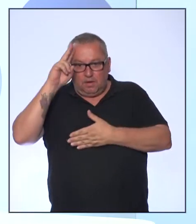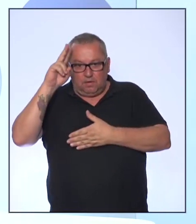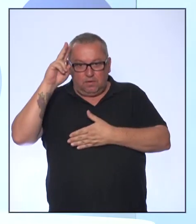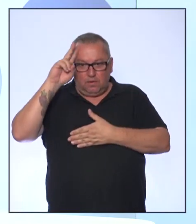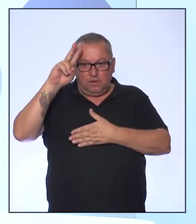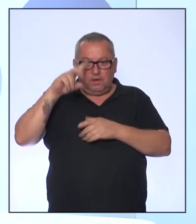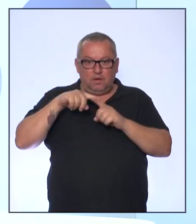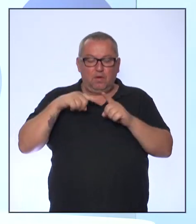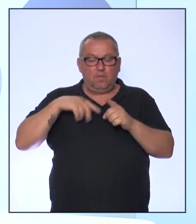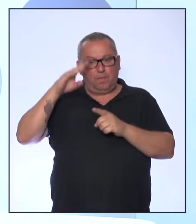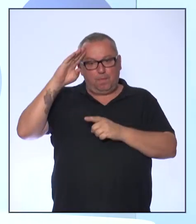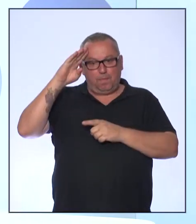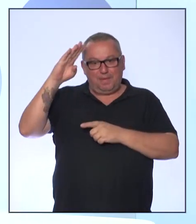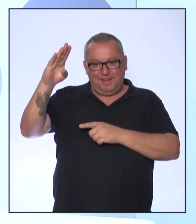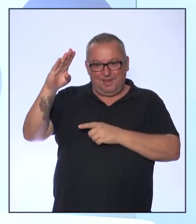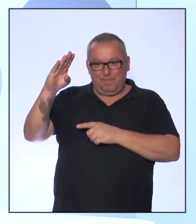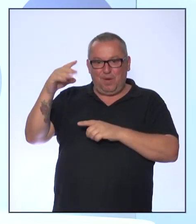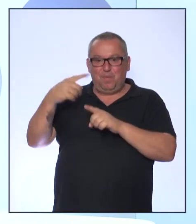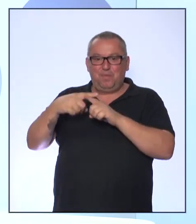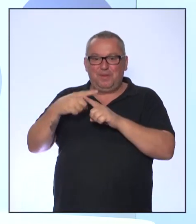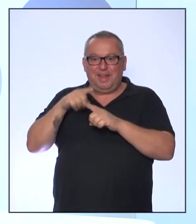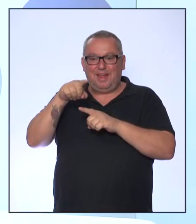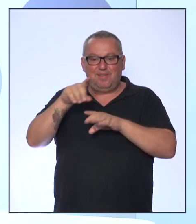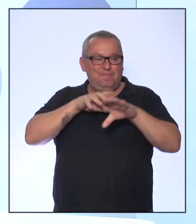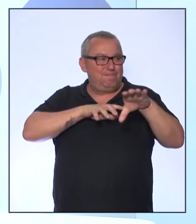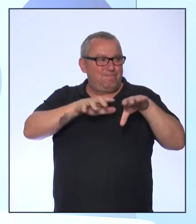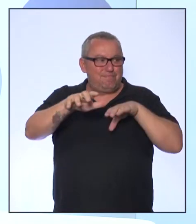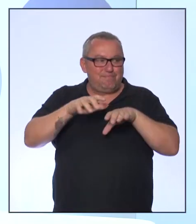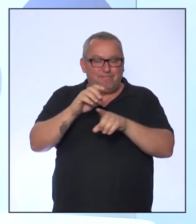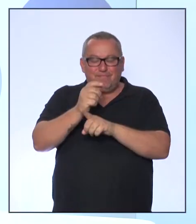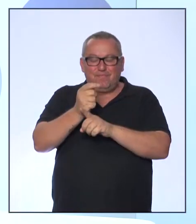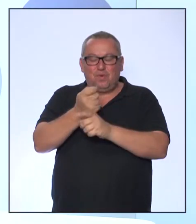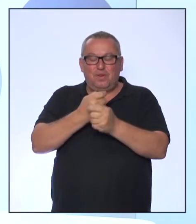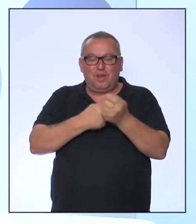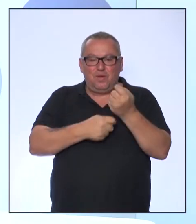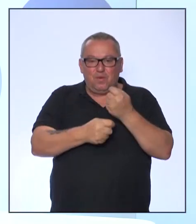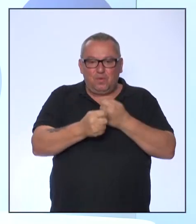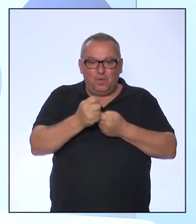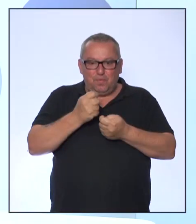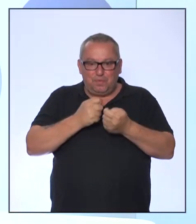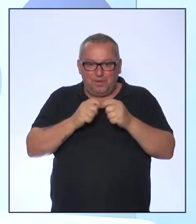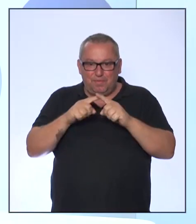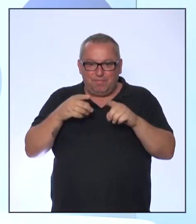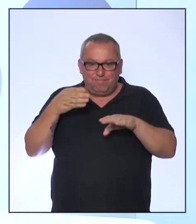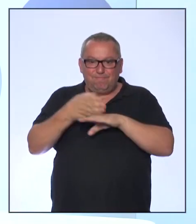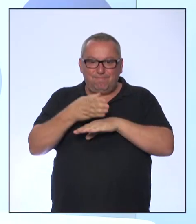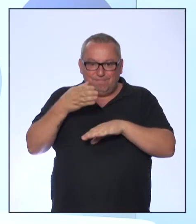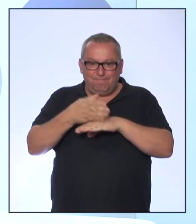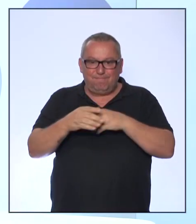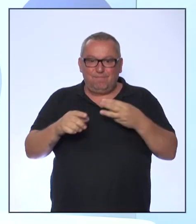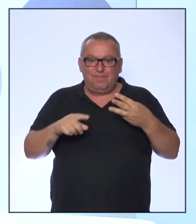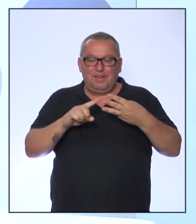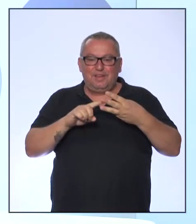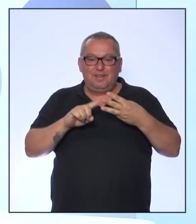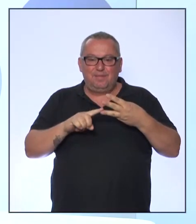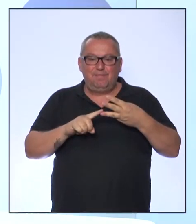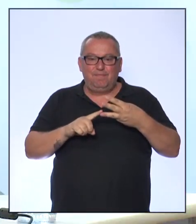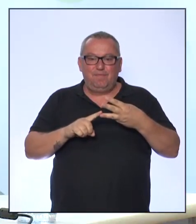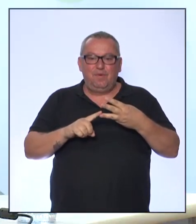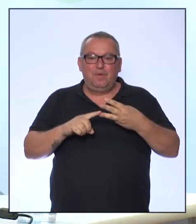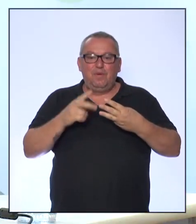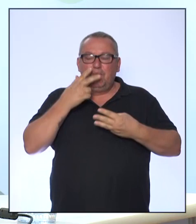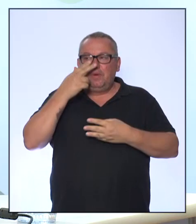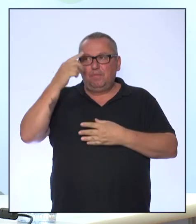grande protagonista, porque são eles que movimentam toda a economia. E, mesmo assim, eles participam do terceiro Estado. Era como se